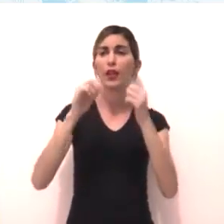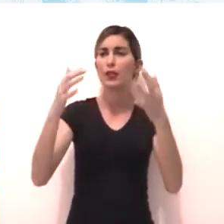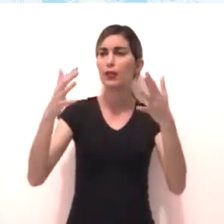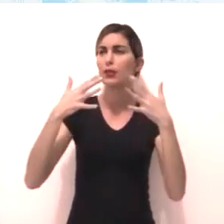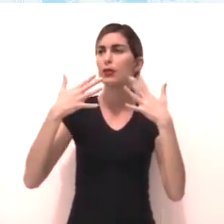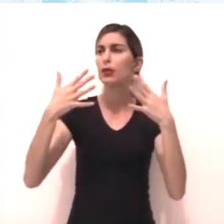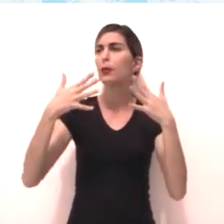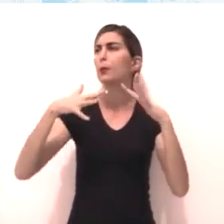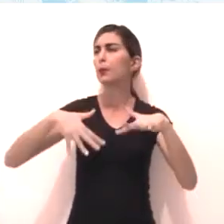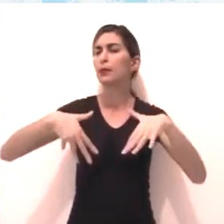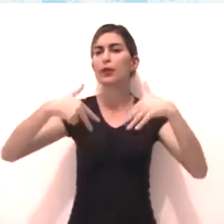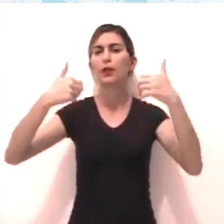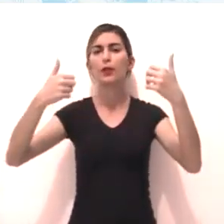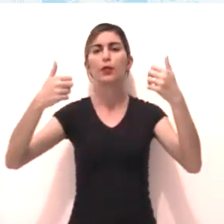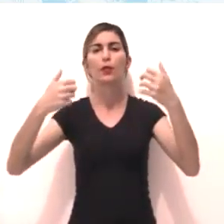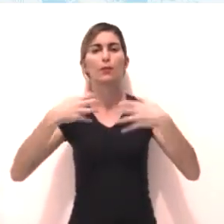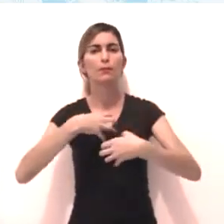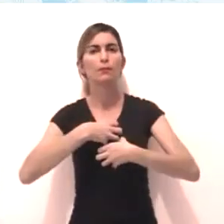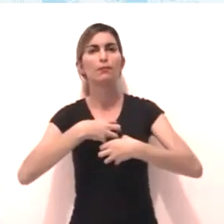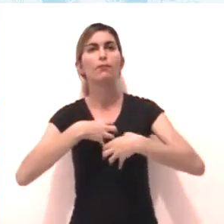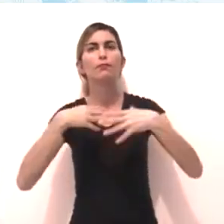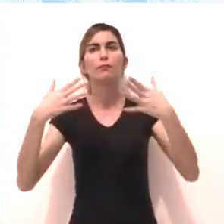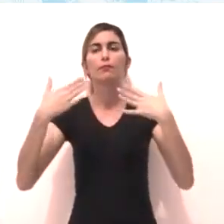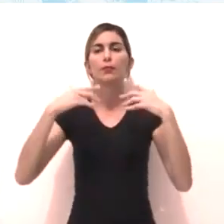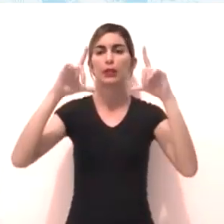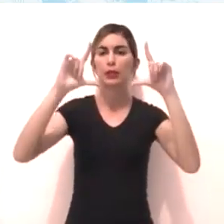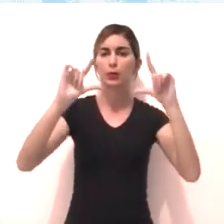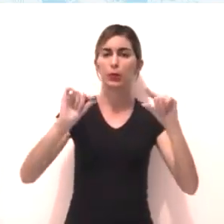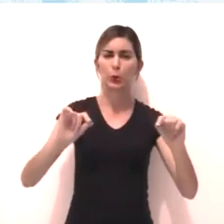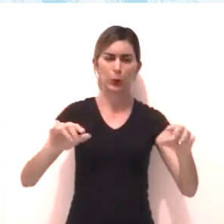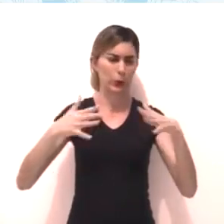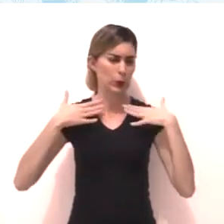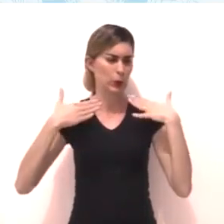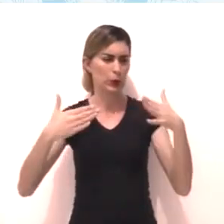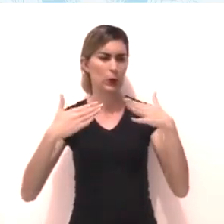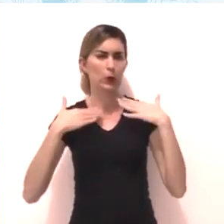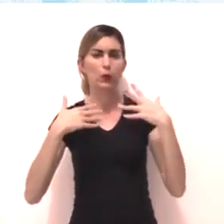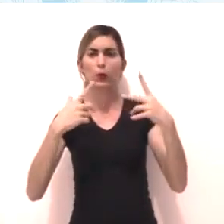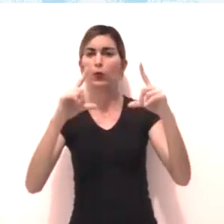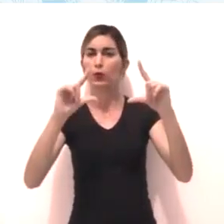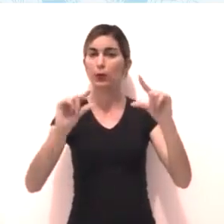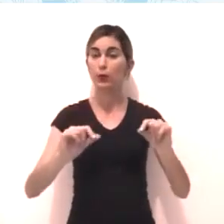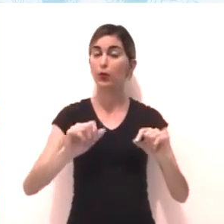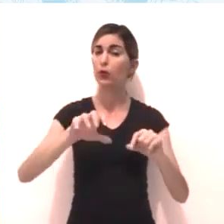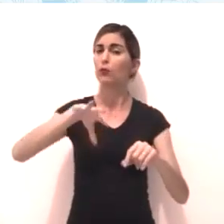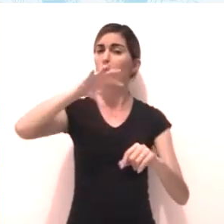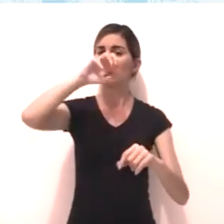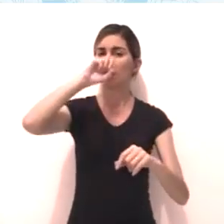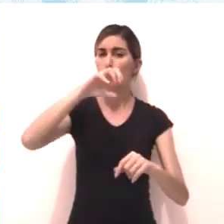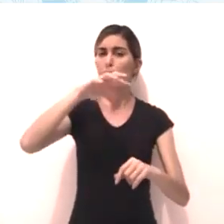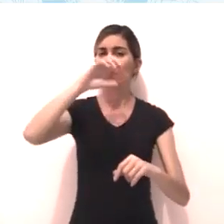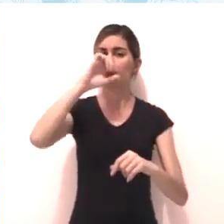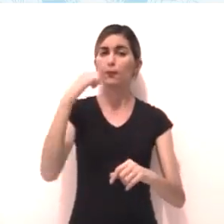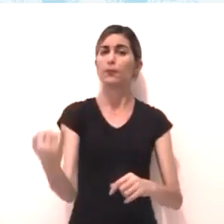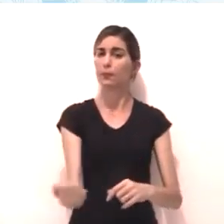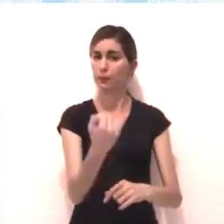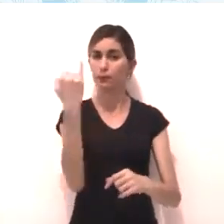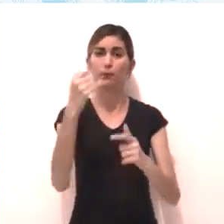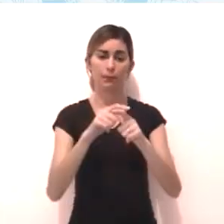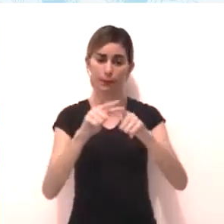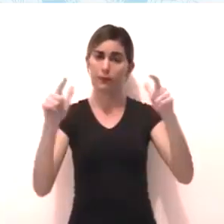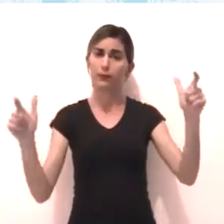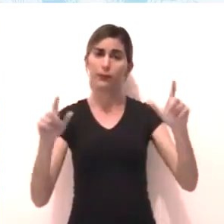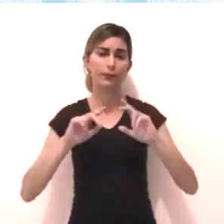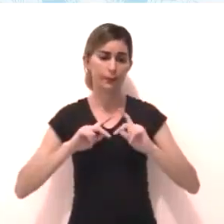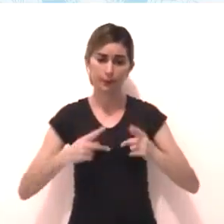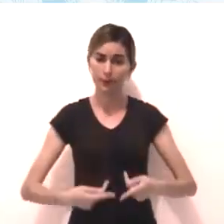clima fique melhor, diminuindo a questão do efeito estufa, e o oxigênio que é necessário para a respiração de grande